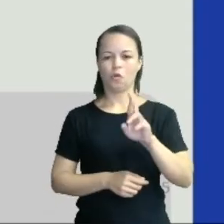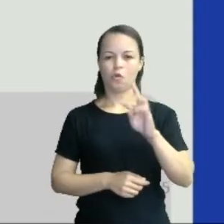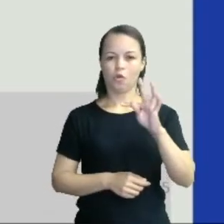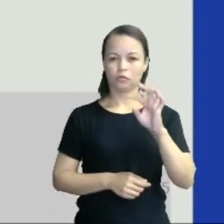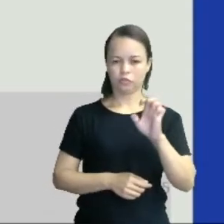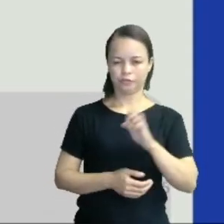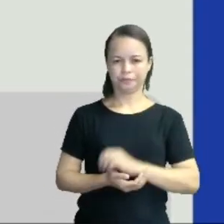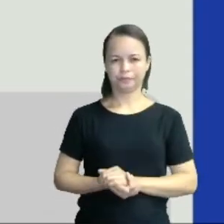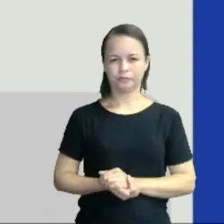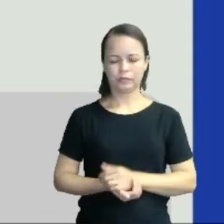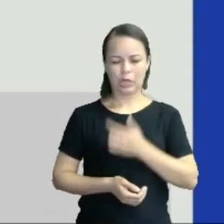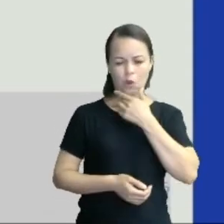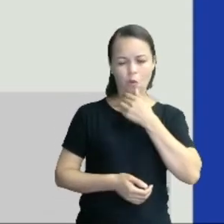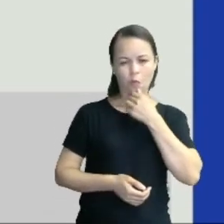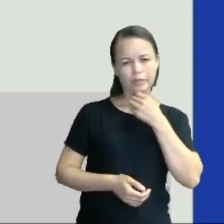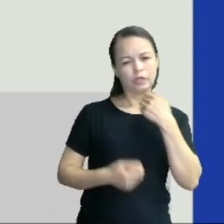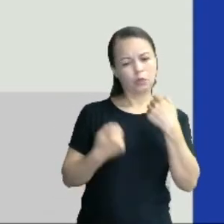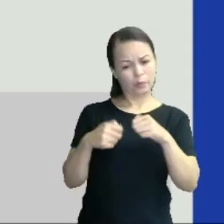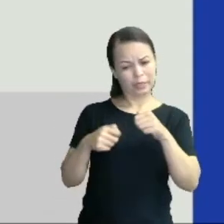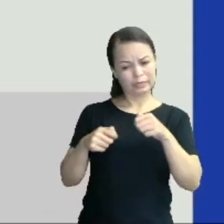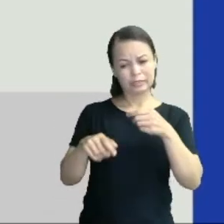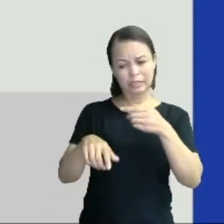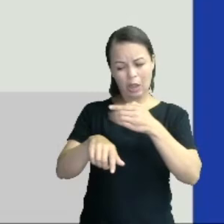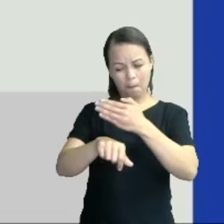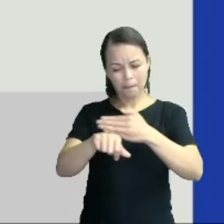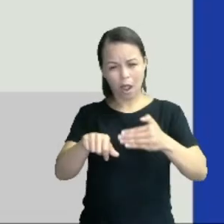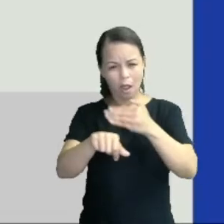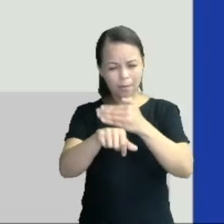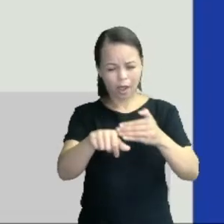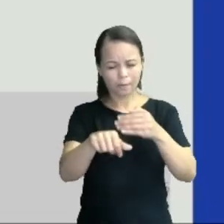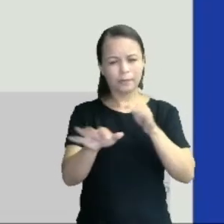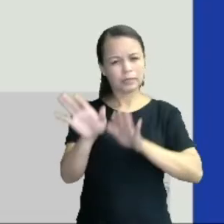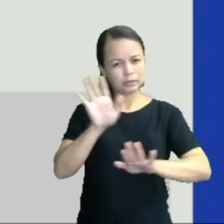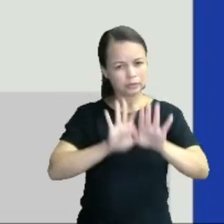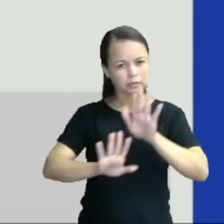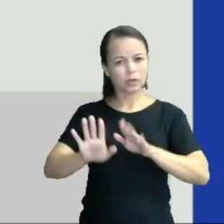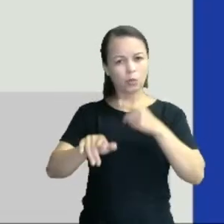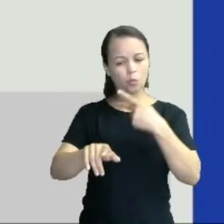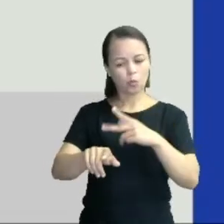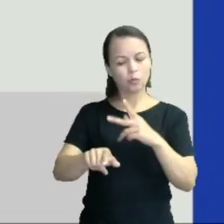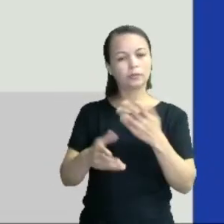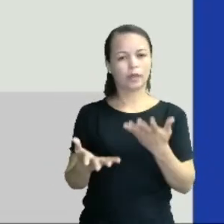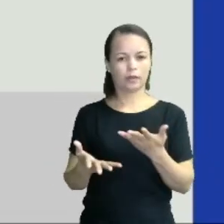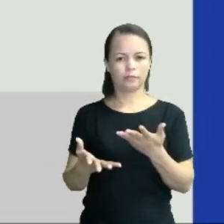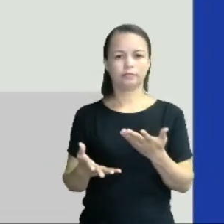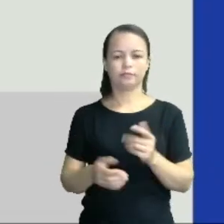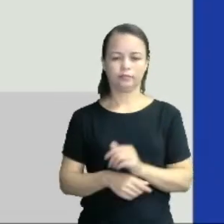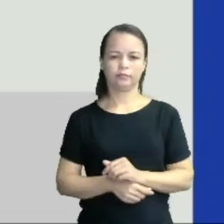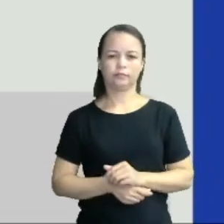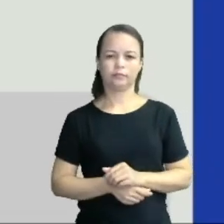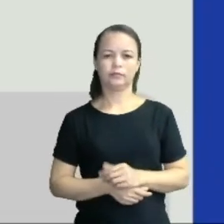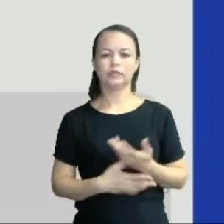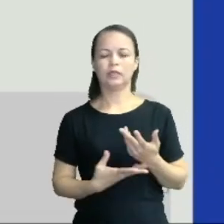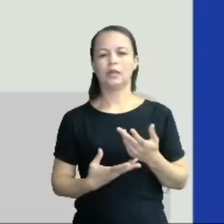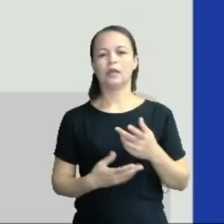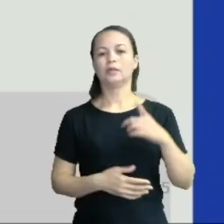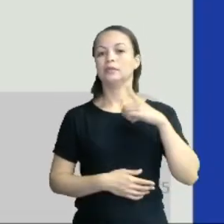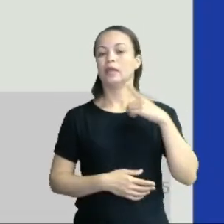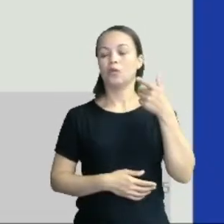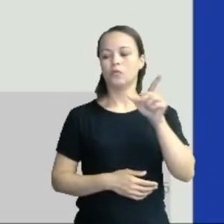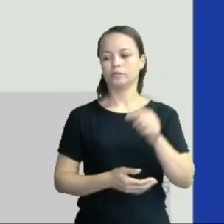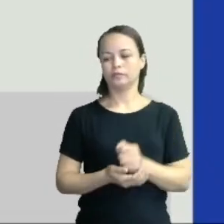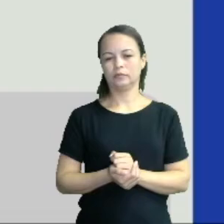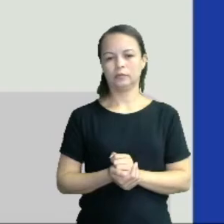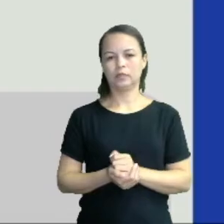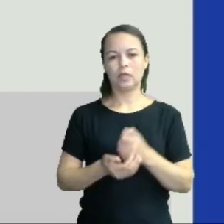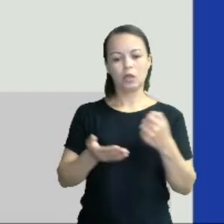O menino precisa cuidar desse corte. Corte quer dizer ferimento, né? Também tem esse fato.